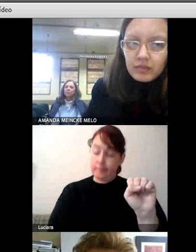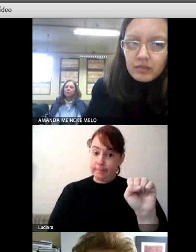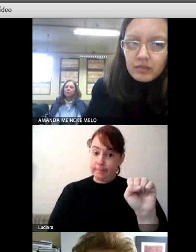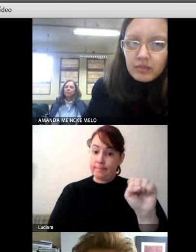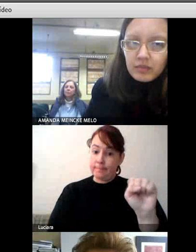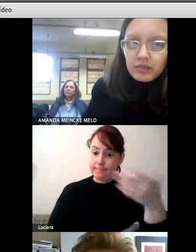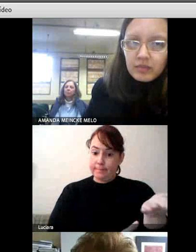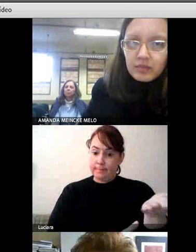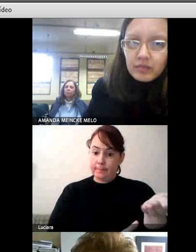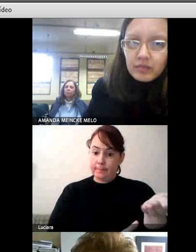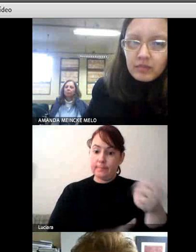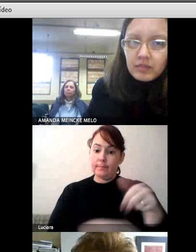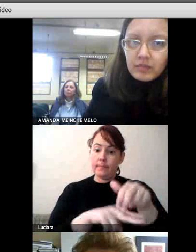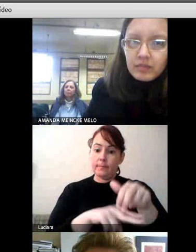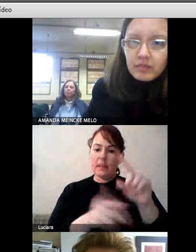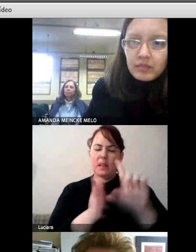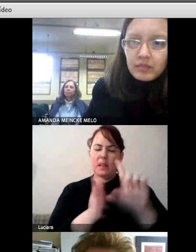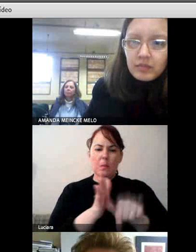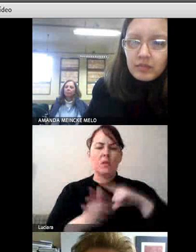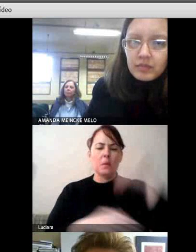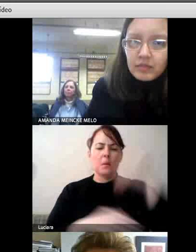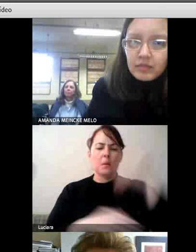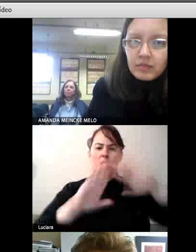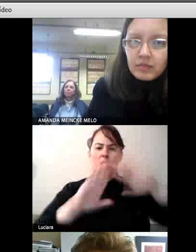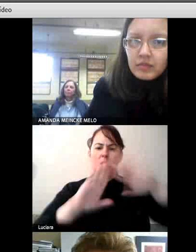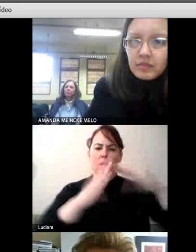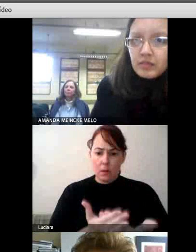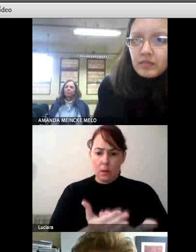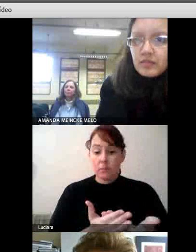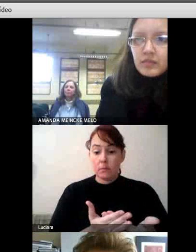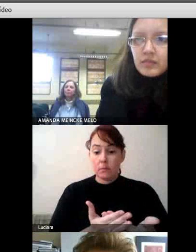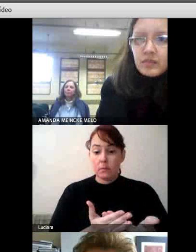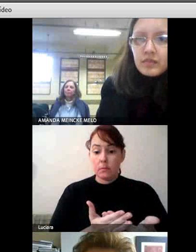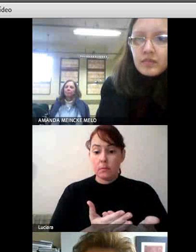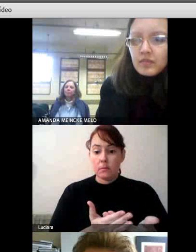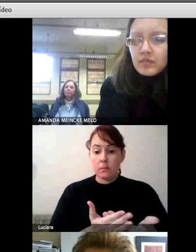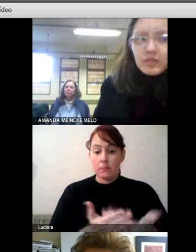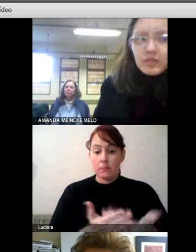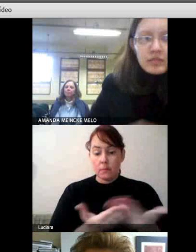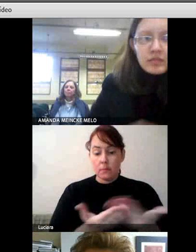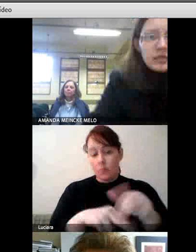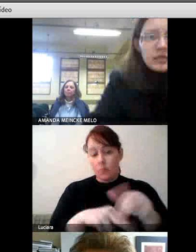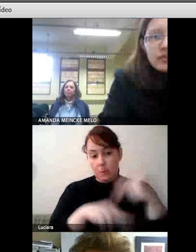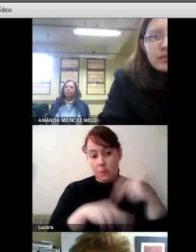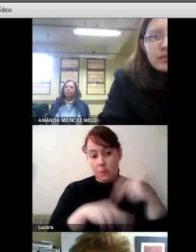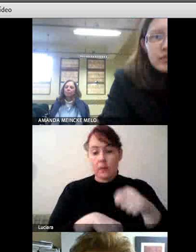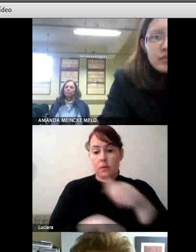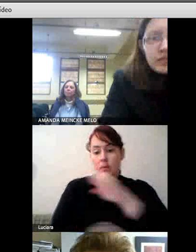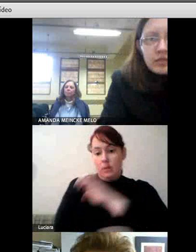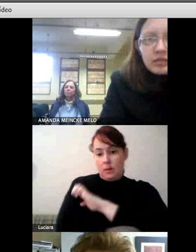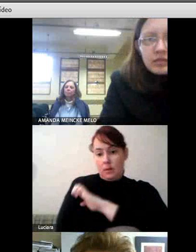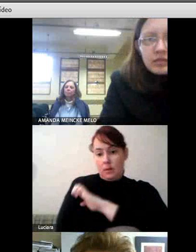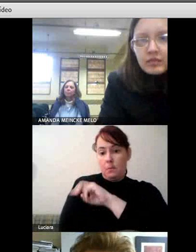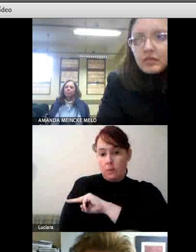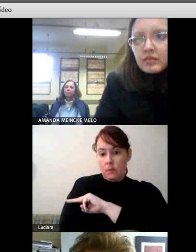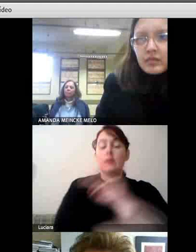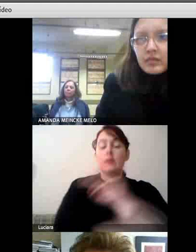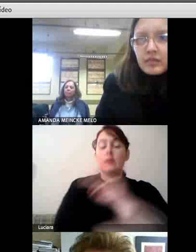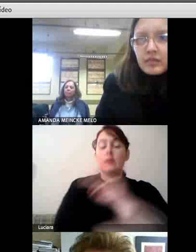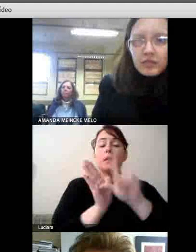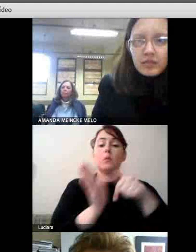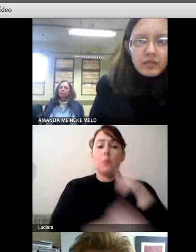formando psicólogos escolares, trabalhando com ele dentro da escola. E agora, há 2 ou 3 anos, houve uma reforma curricular. Qual